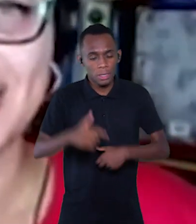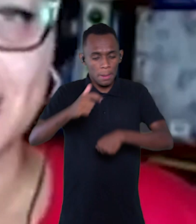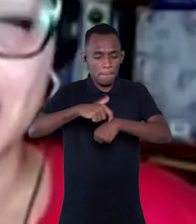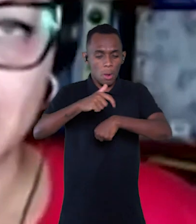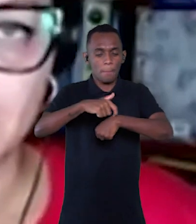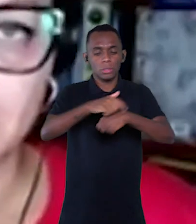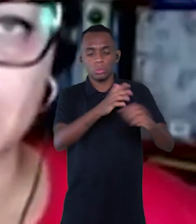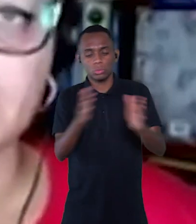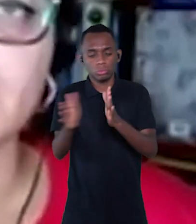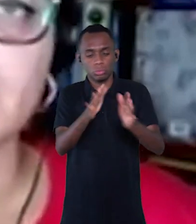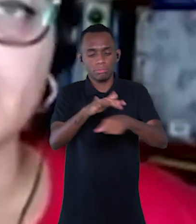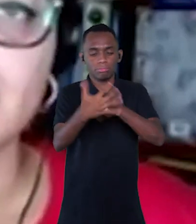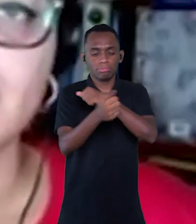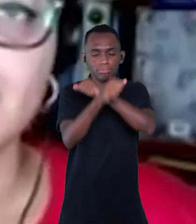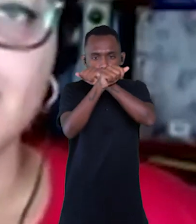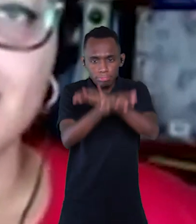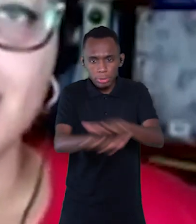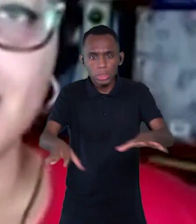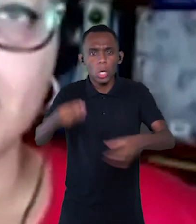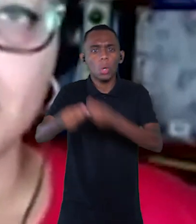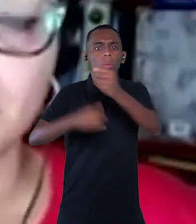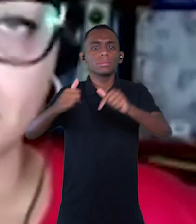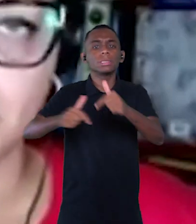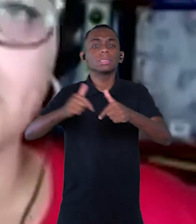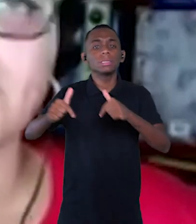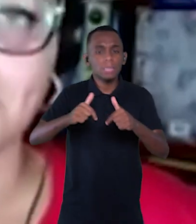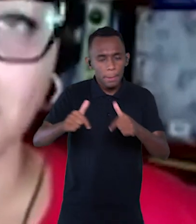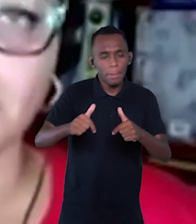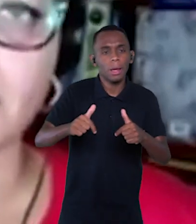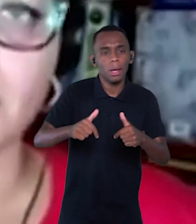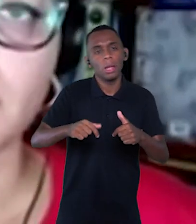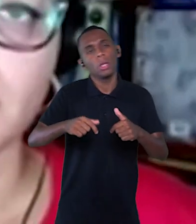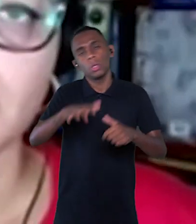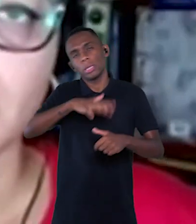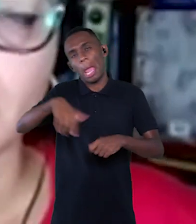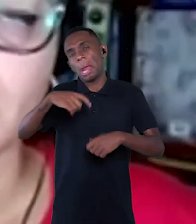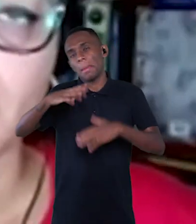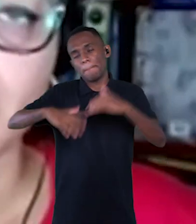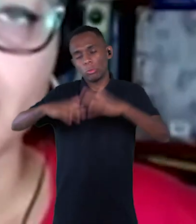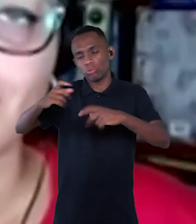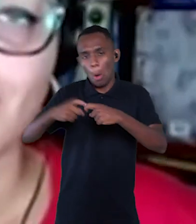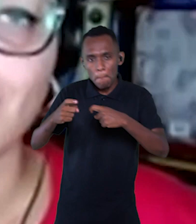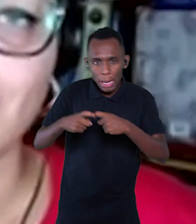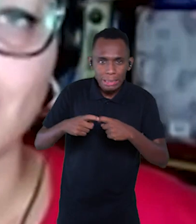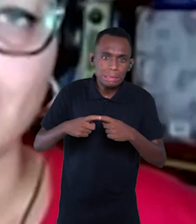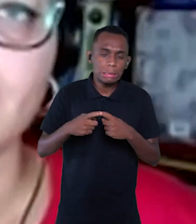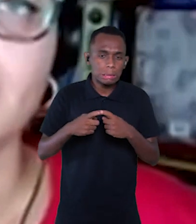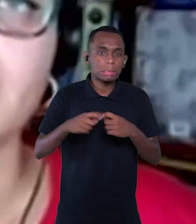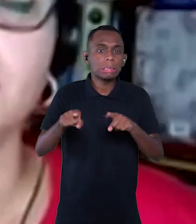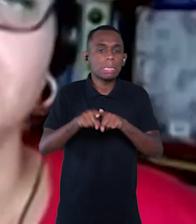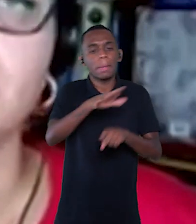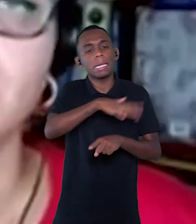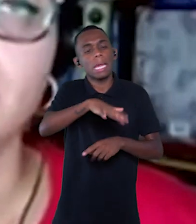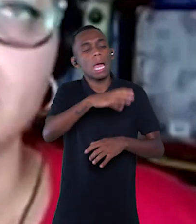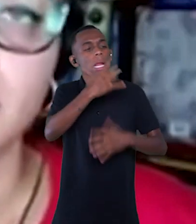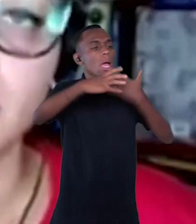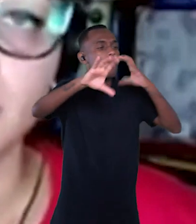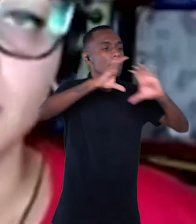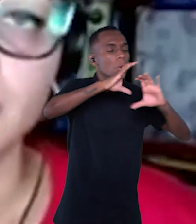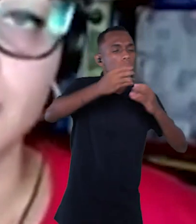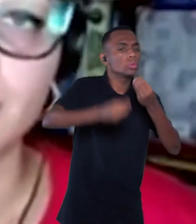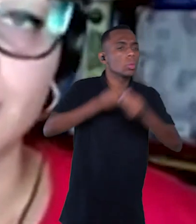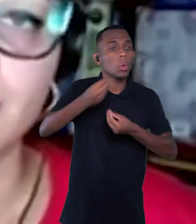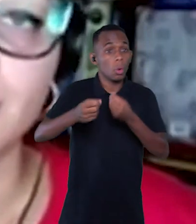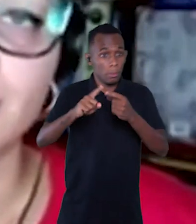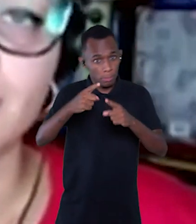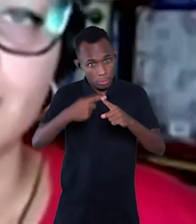e na pandemia, como é que foi o seu trabalho, tanto como médica, né? E na música